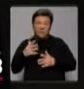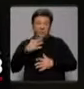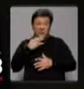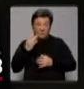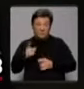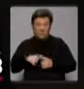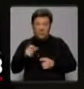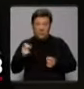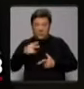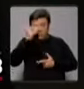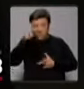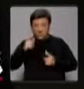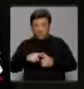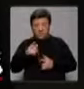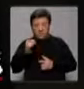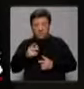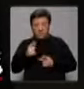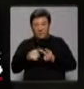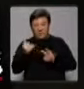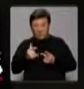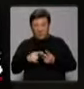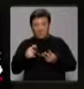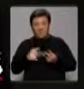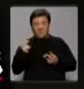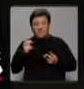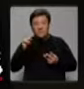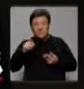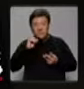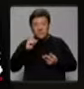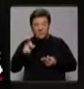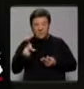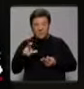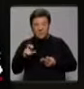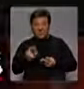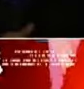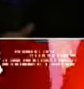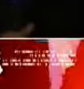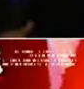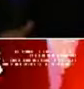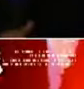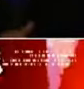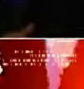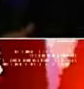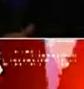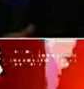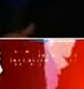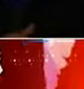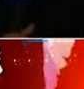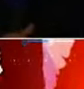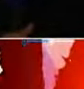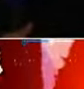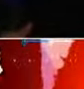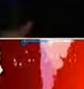democracia com 76 deputados em terceiro lugar importante também a aurora dourada que fica com 17 deputados